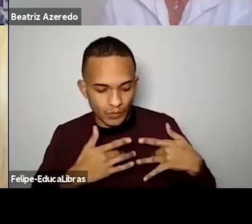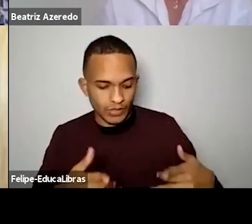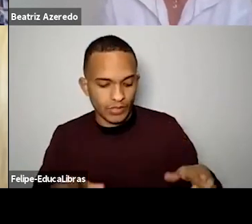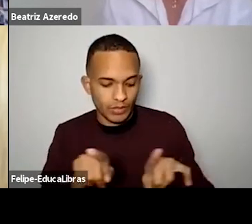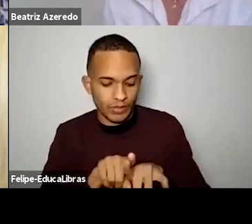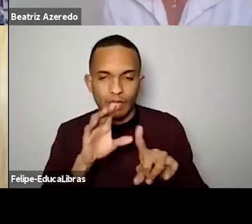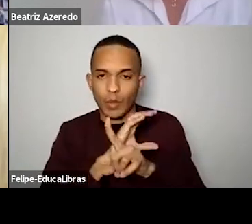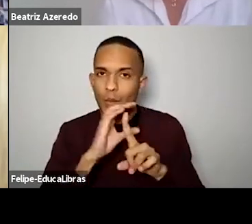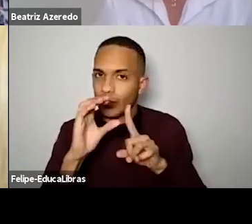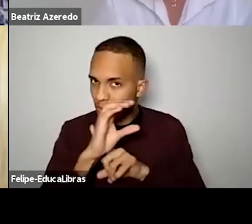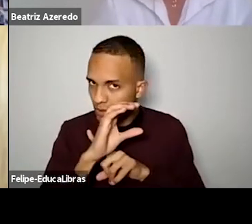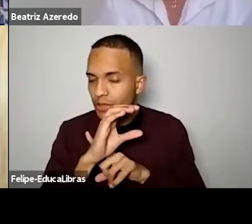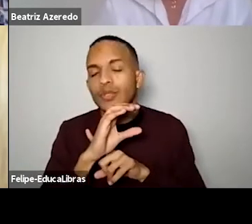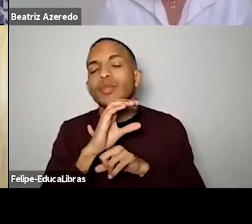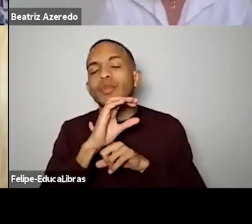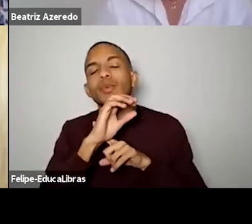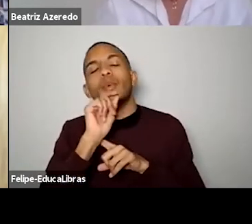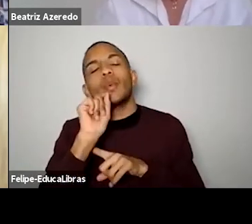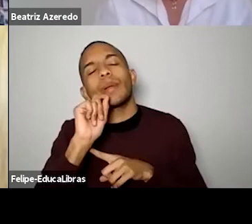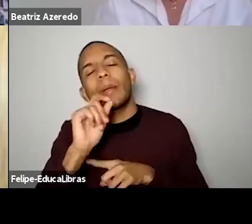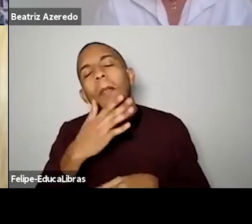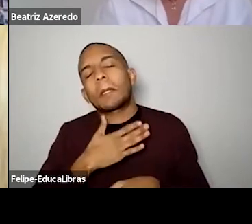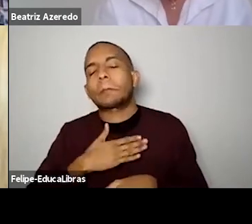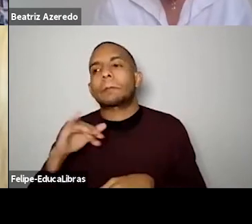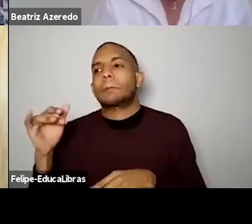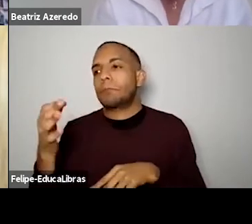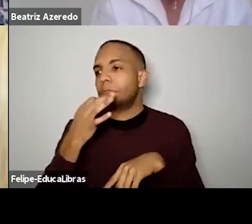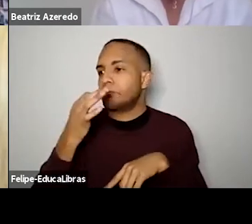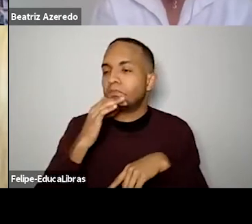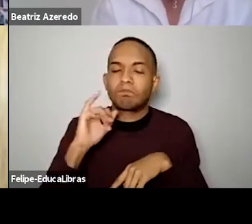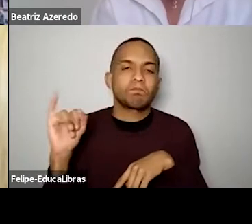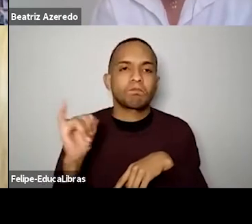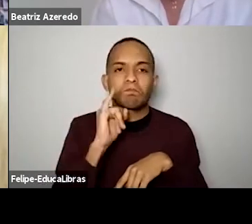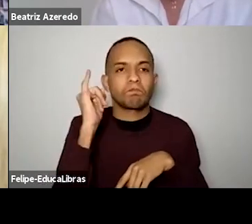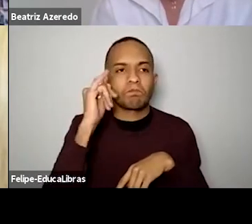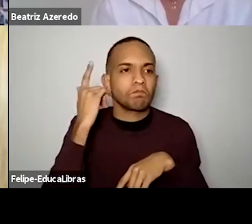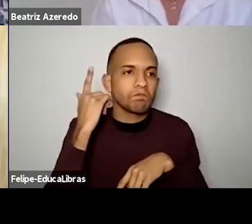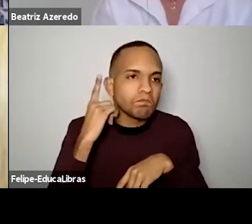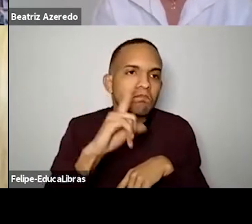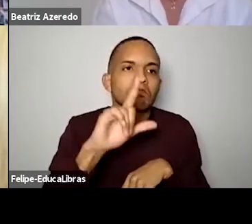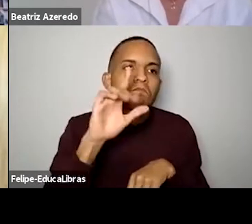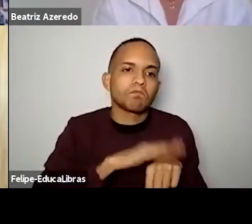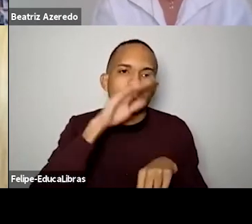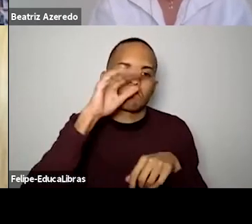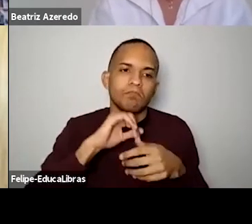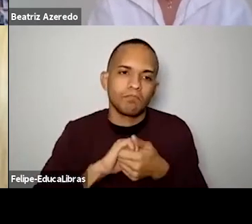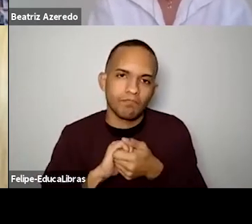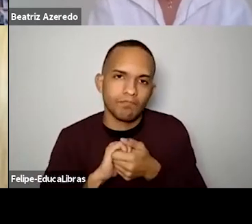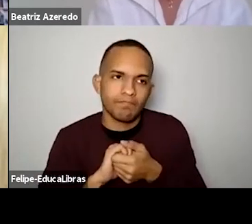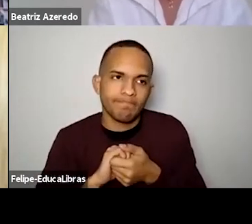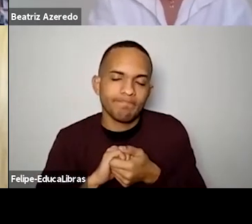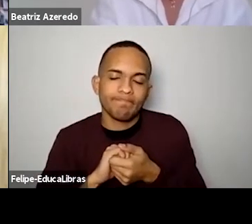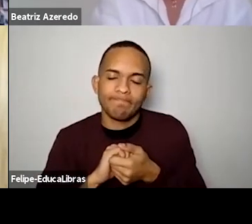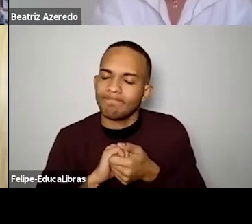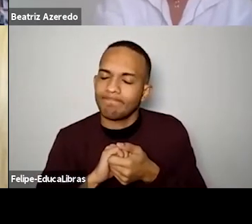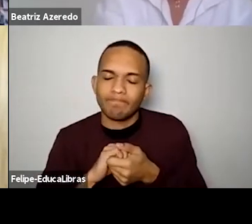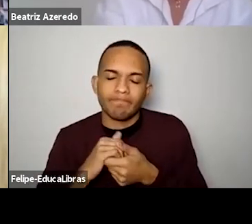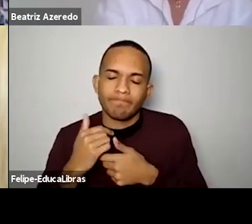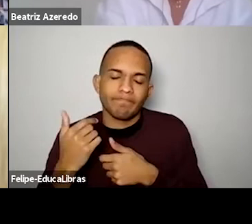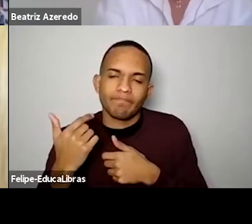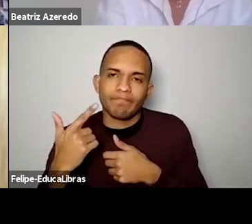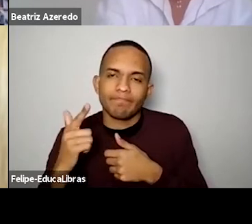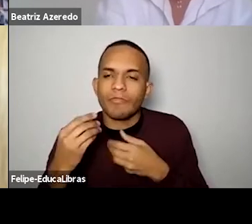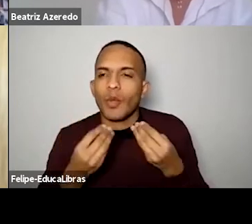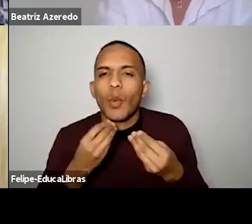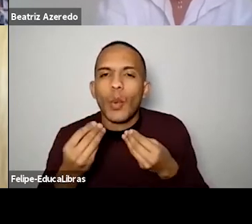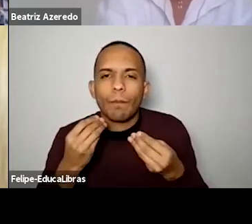comunidade, para mim é um ganho. sem tamanho, assim. Que